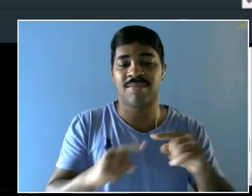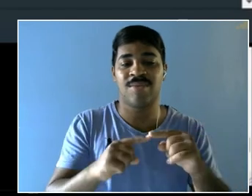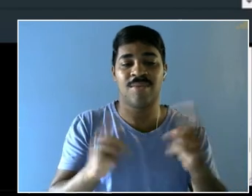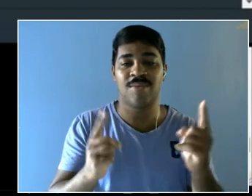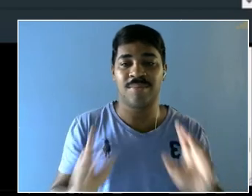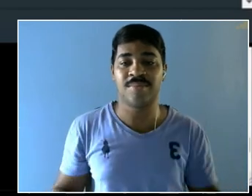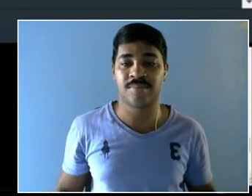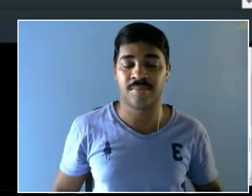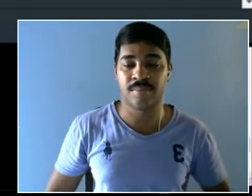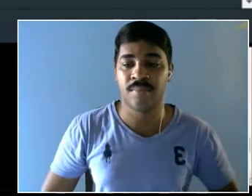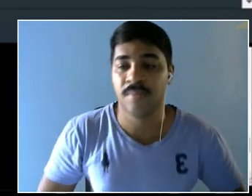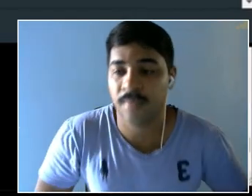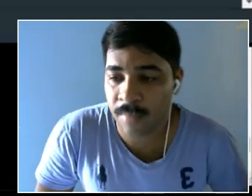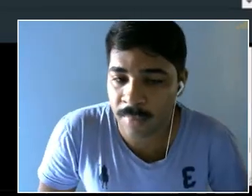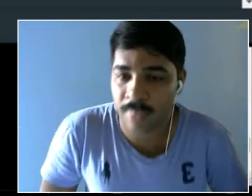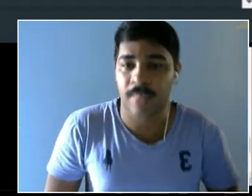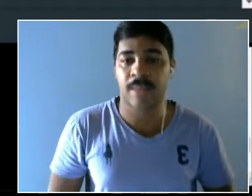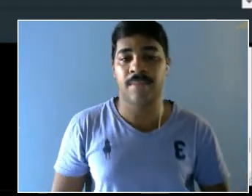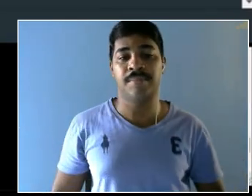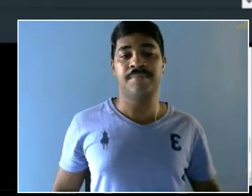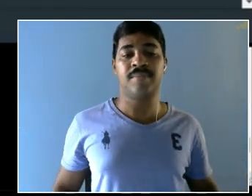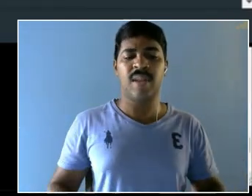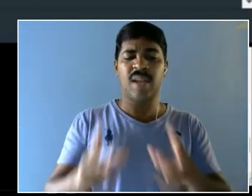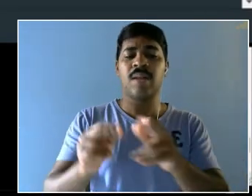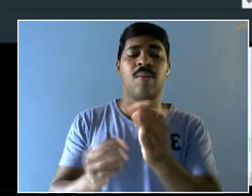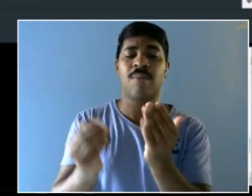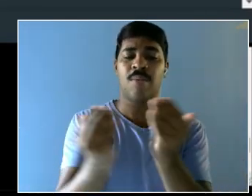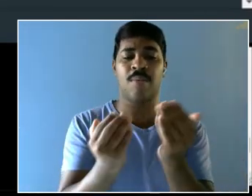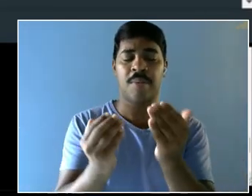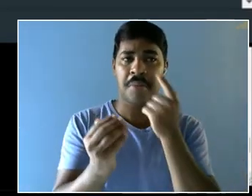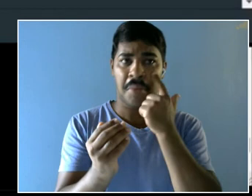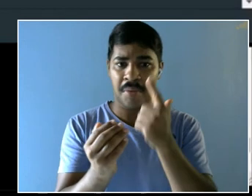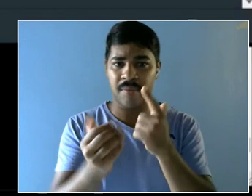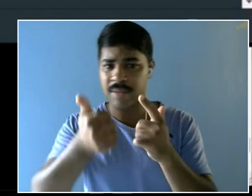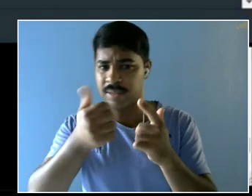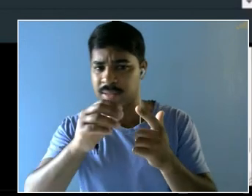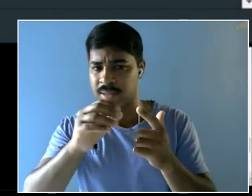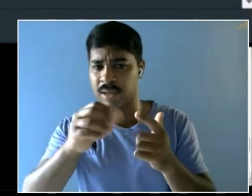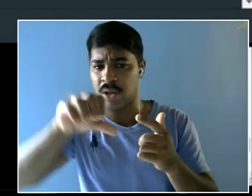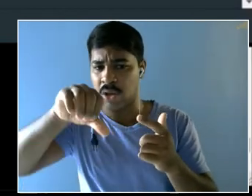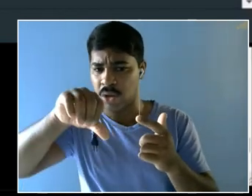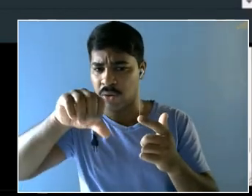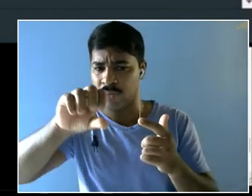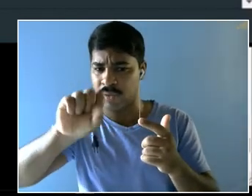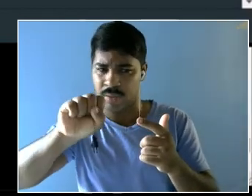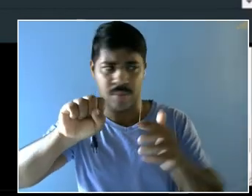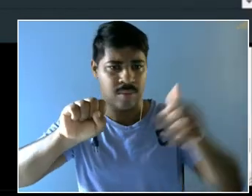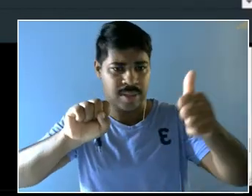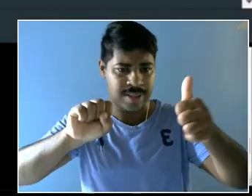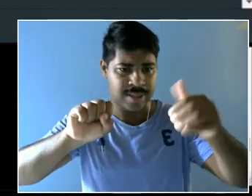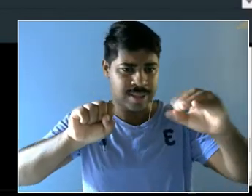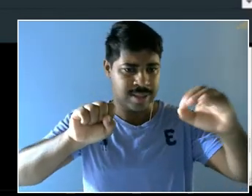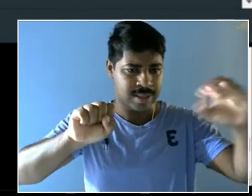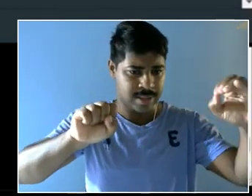testa 100 é menor do que 100? Falso. O menor, ele dá